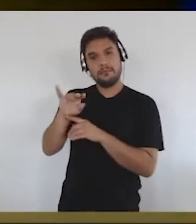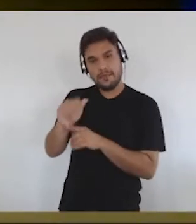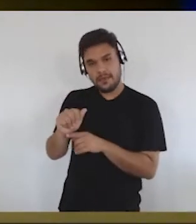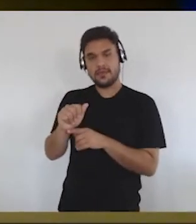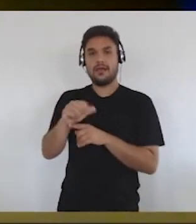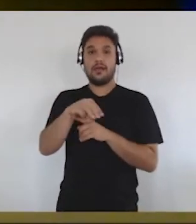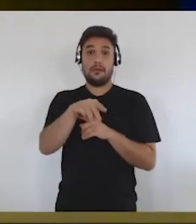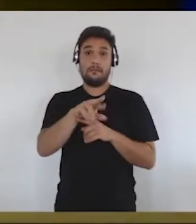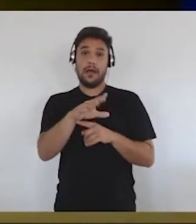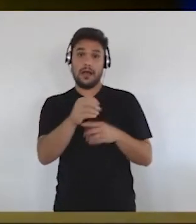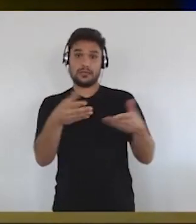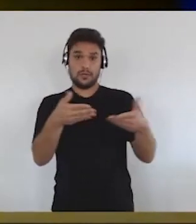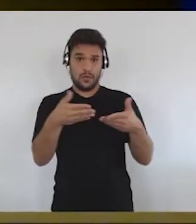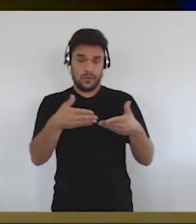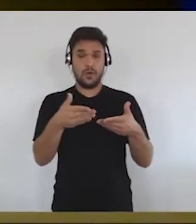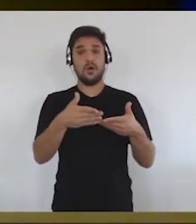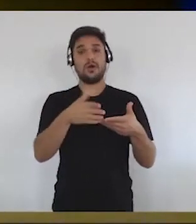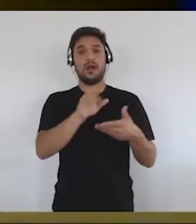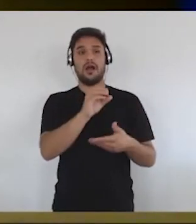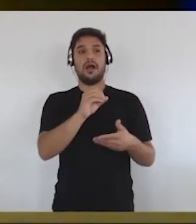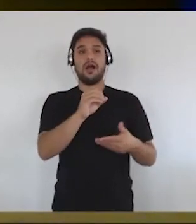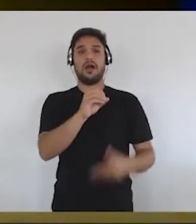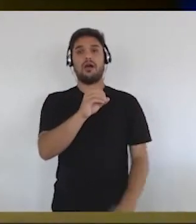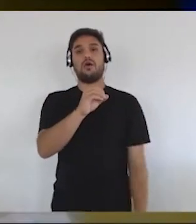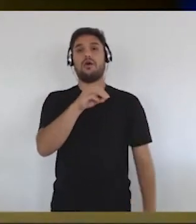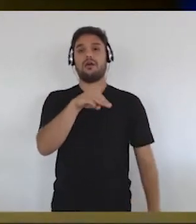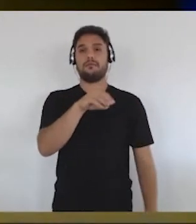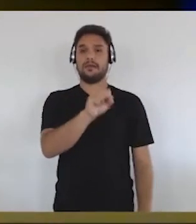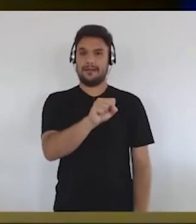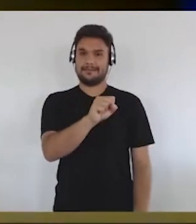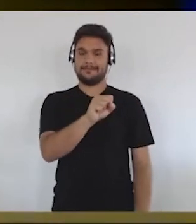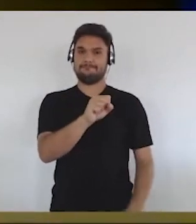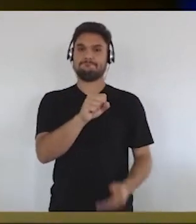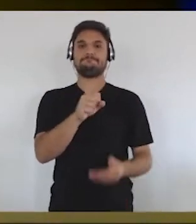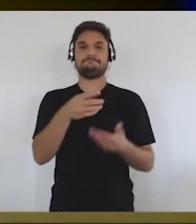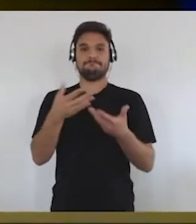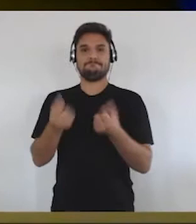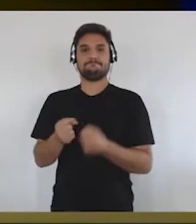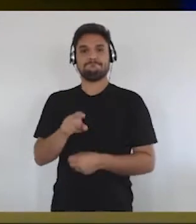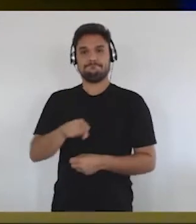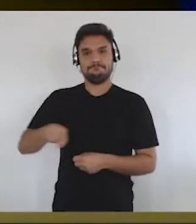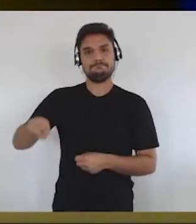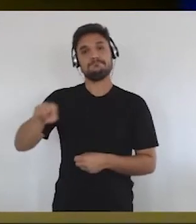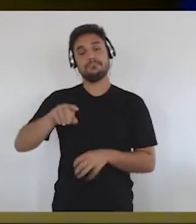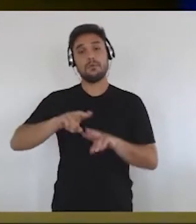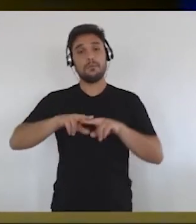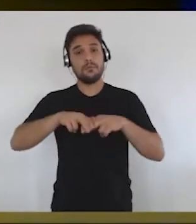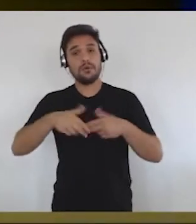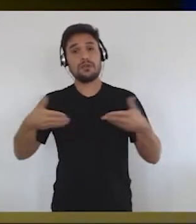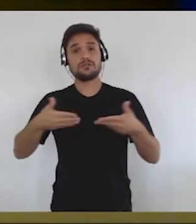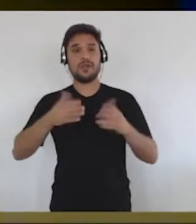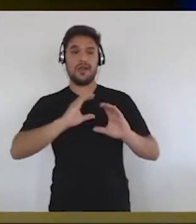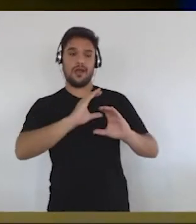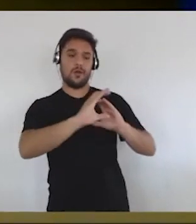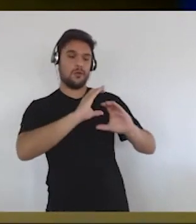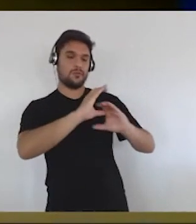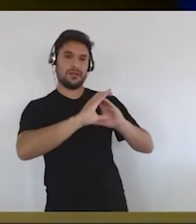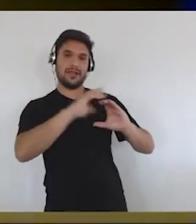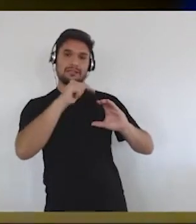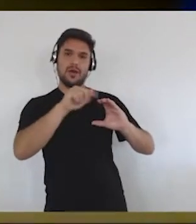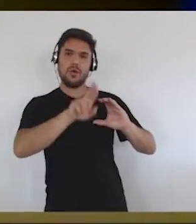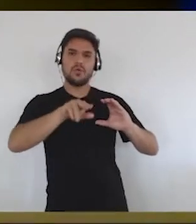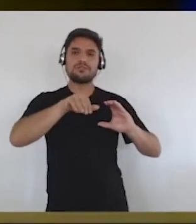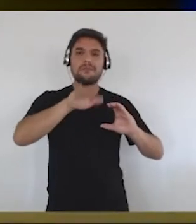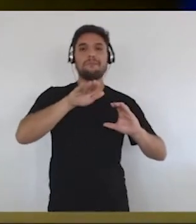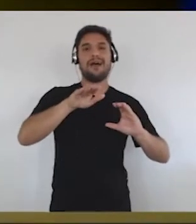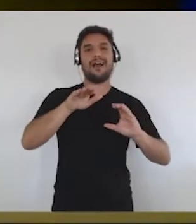desse ano, né, pela Organização Mundial da Saúde. Nesse momento, as comunicações se tornam cada vez mais eletrônicas